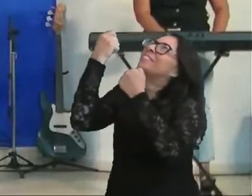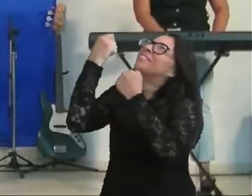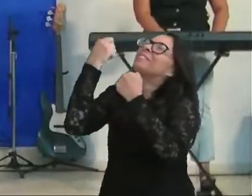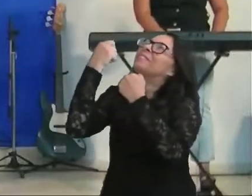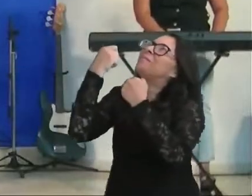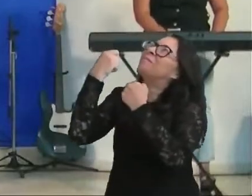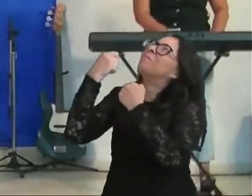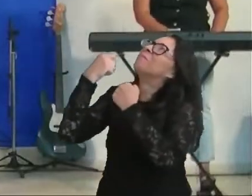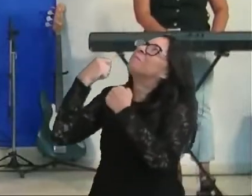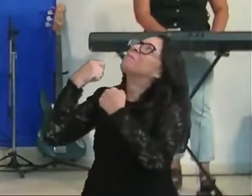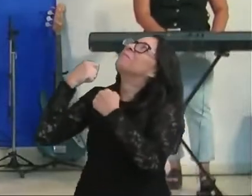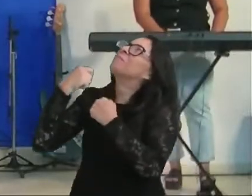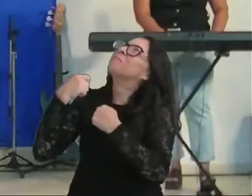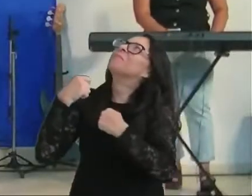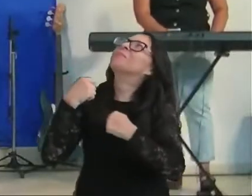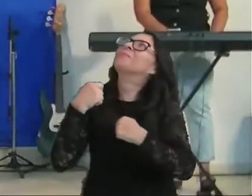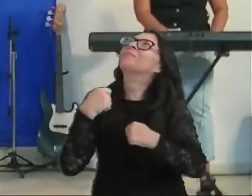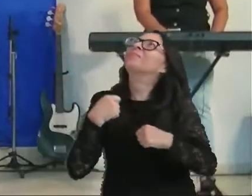fé.